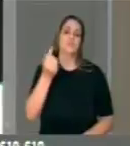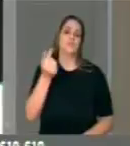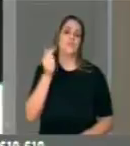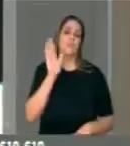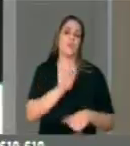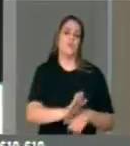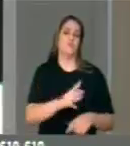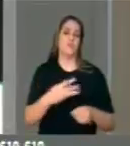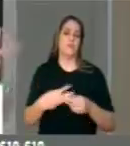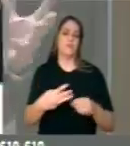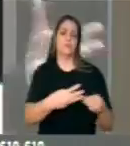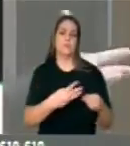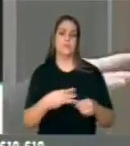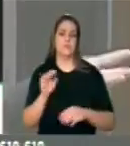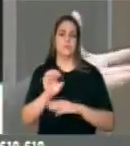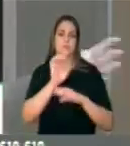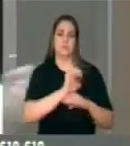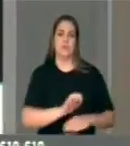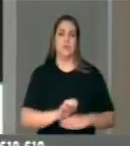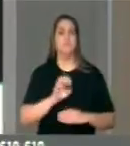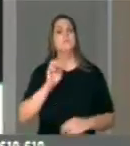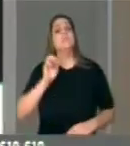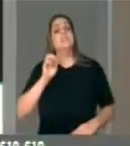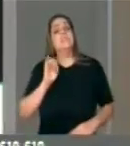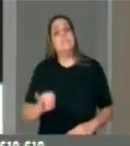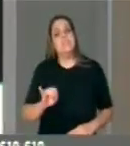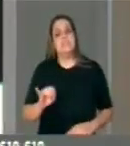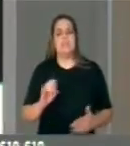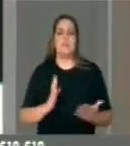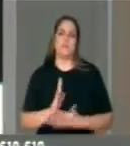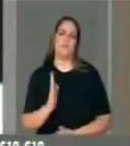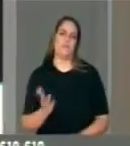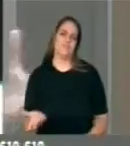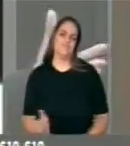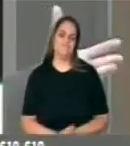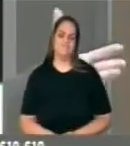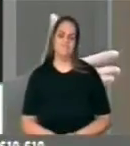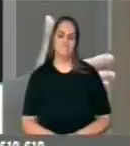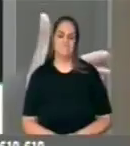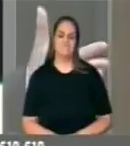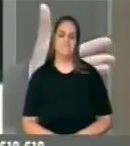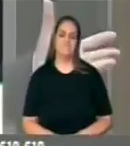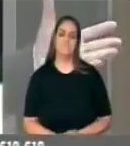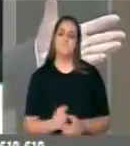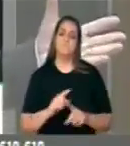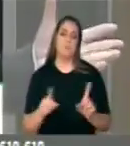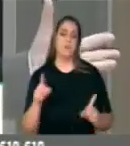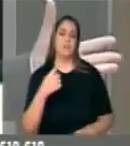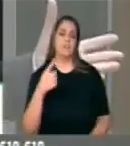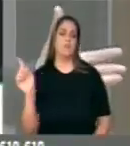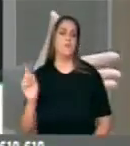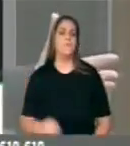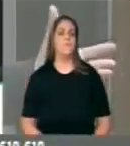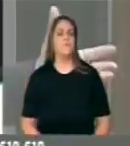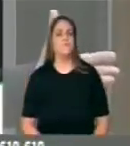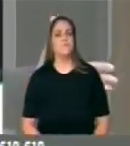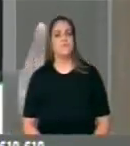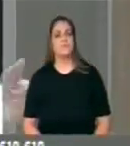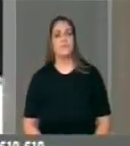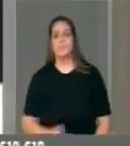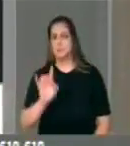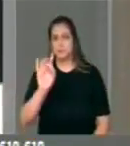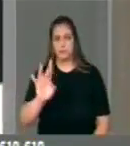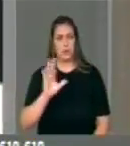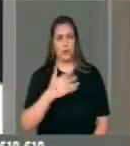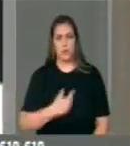para os municípios se fosse aprovado na semana passada. Ficou como está, só o governo federal vai ganhar